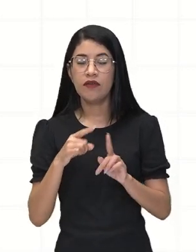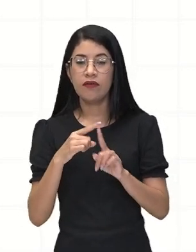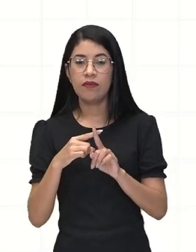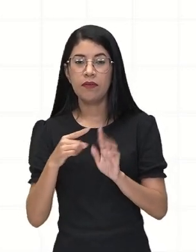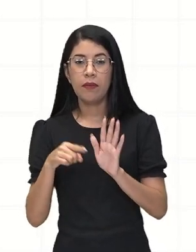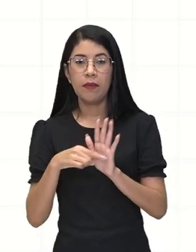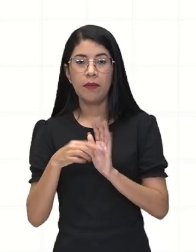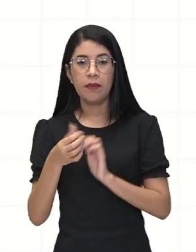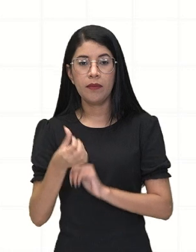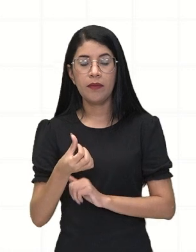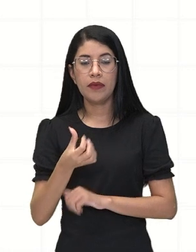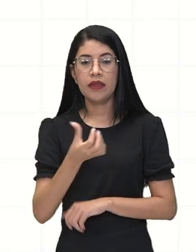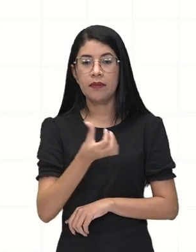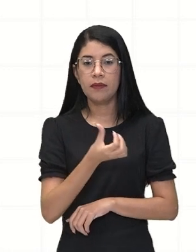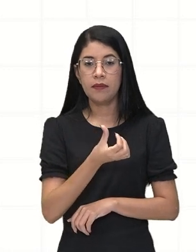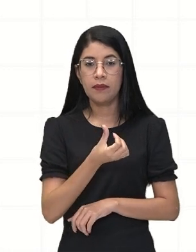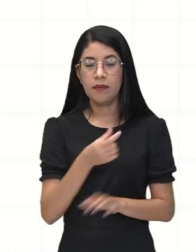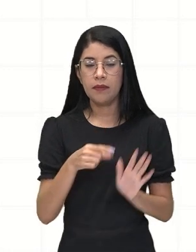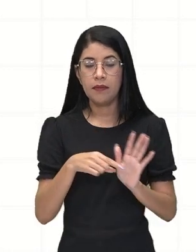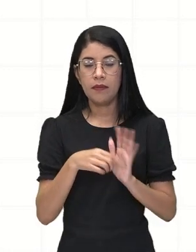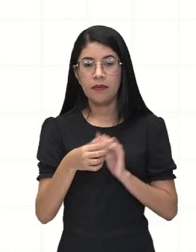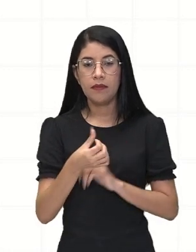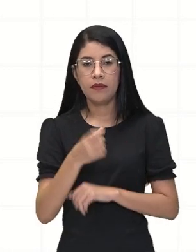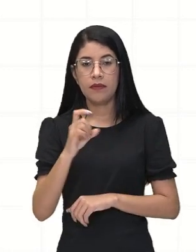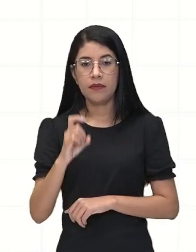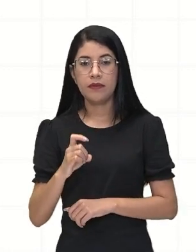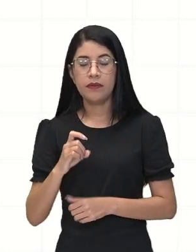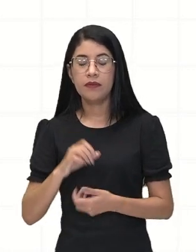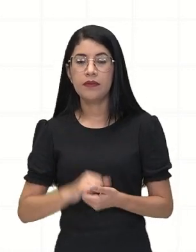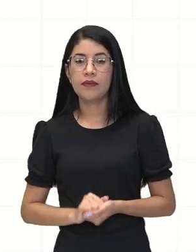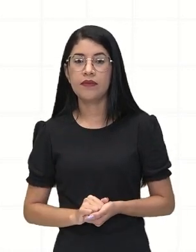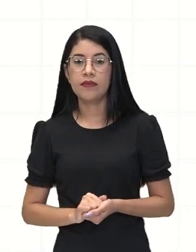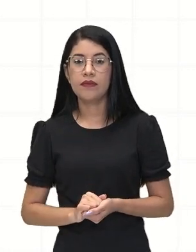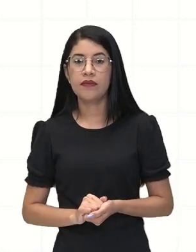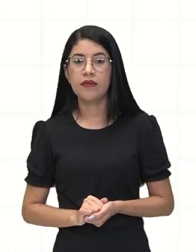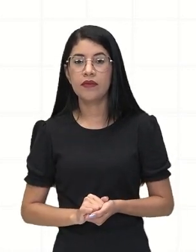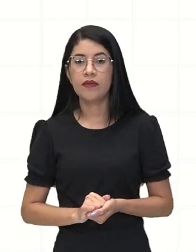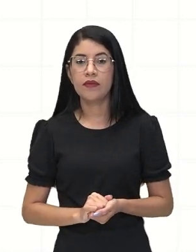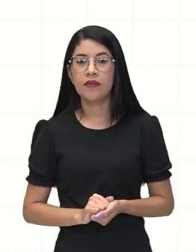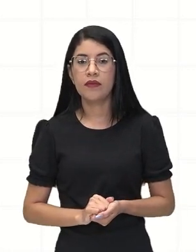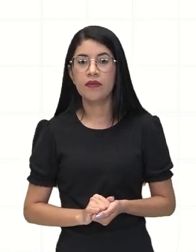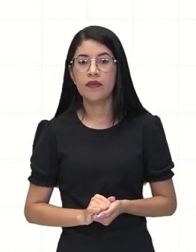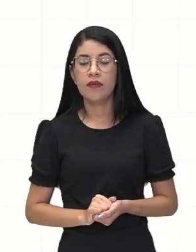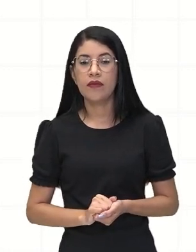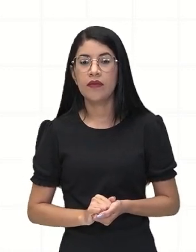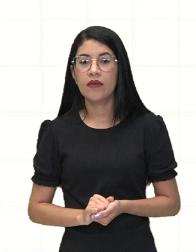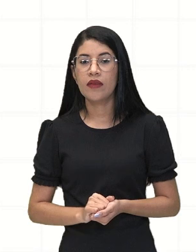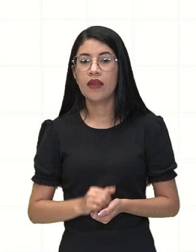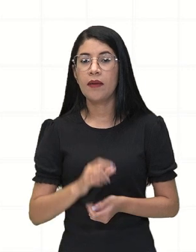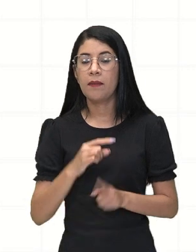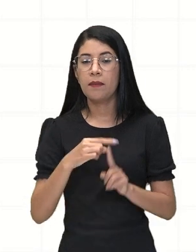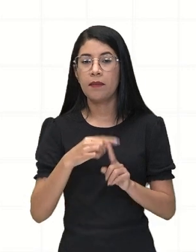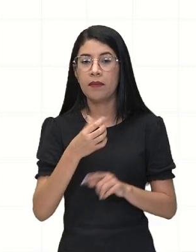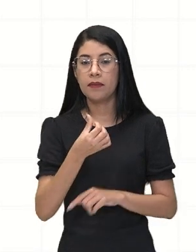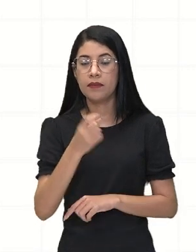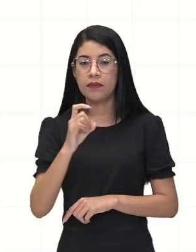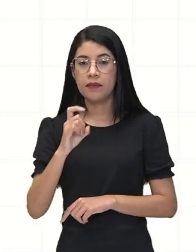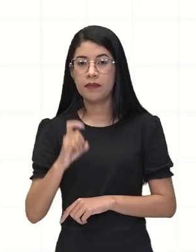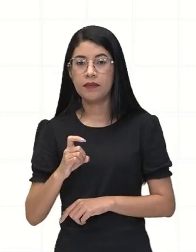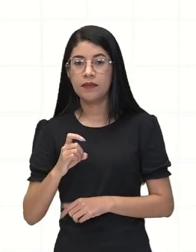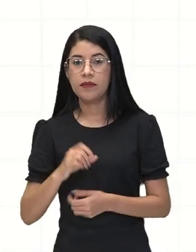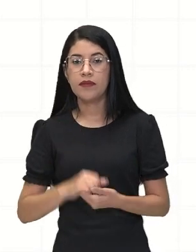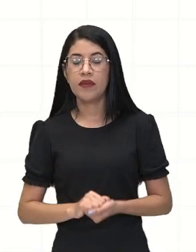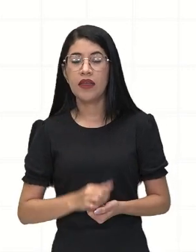6x. 6 vezes x, utilizando a distributiva, tá? Vai ficar mais 6x. E x vezes 6 vezes